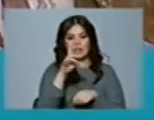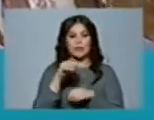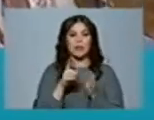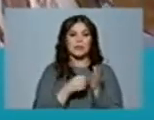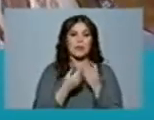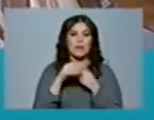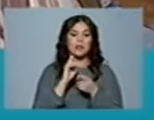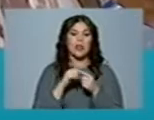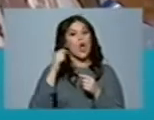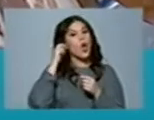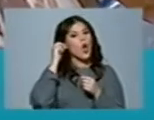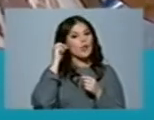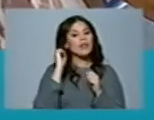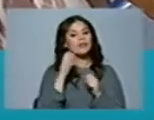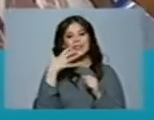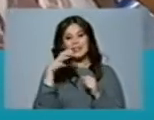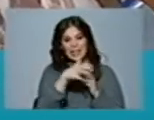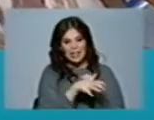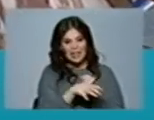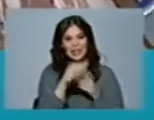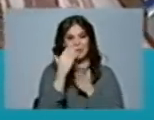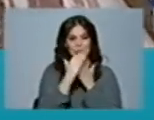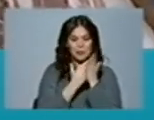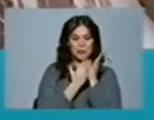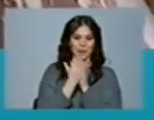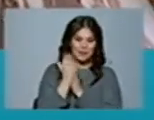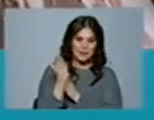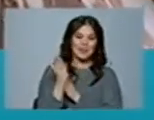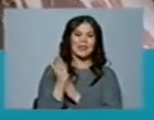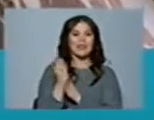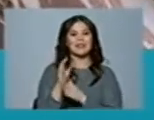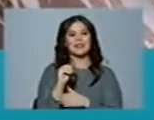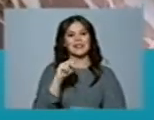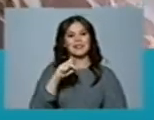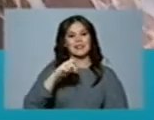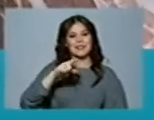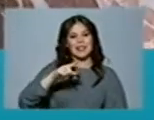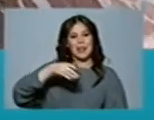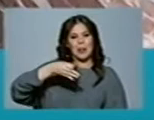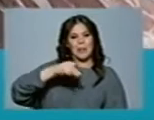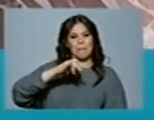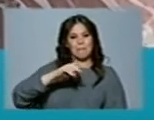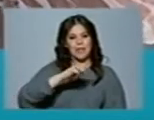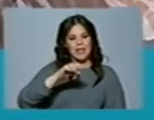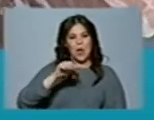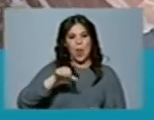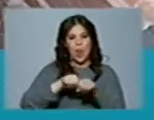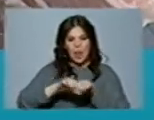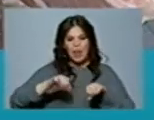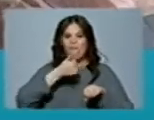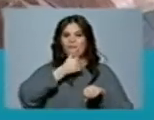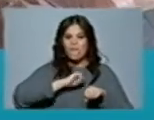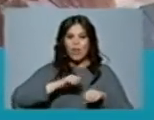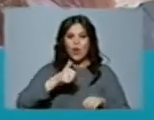ainda, obviamente, não ficamos por aqui. Claro. Há temos muito que ouvir mais. Bem, Sónia. Orelheira salgada, um salpicão, uma linguiça, uma